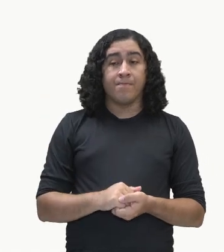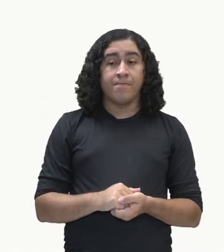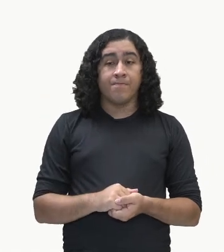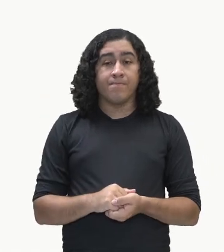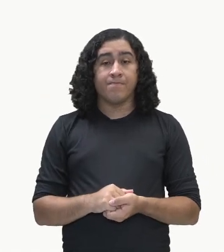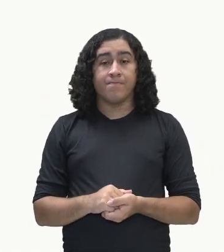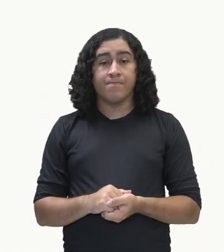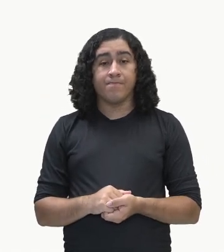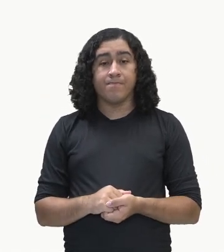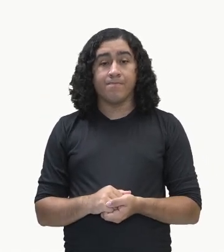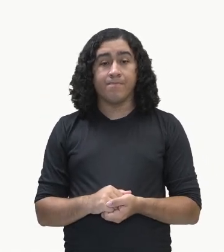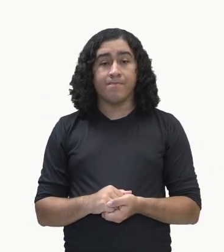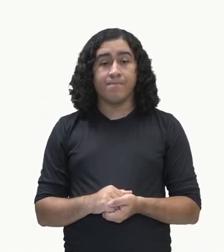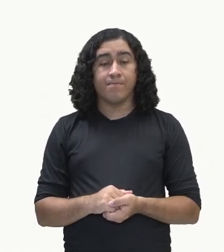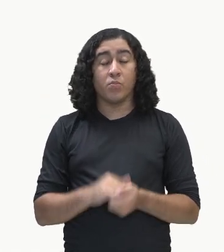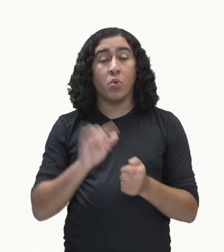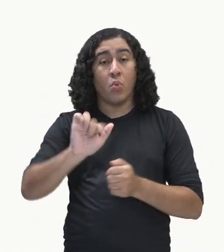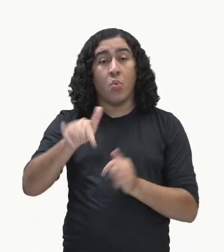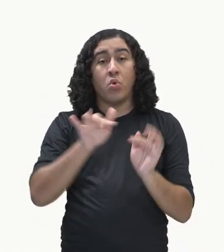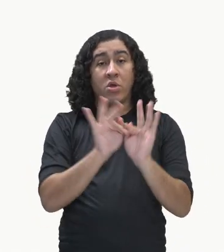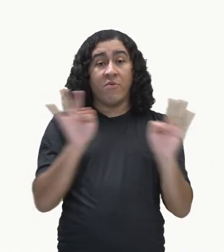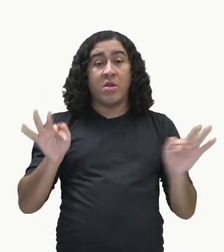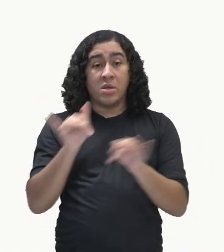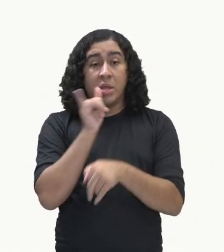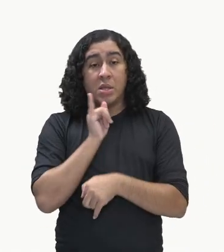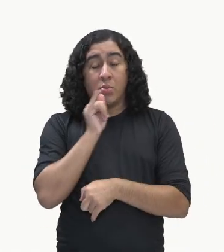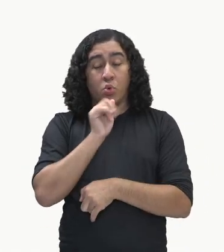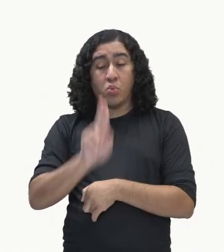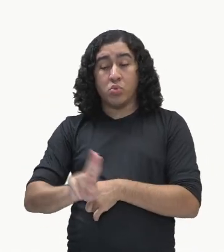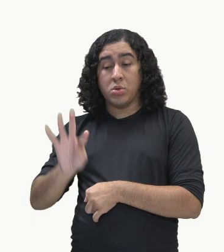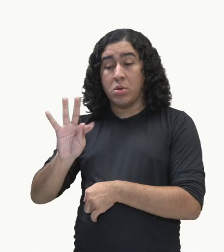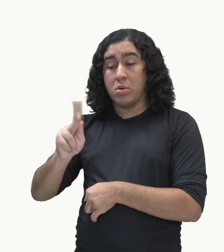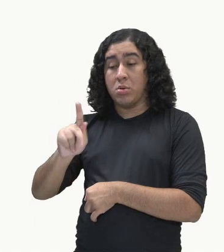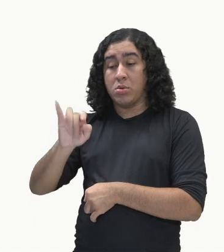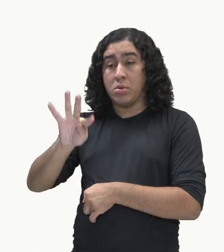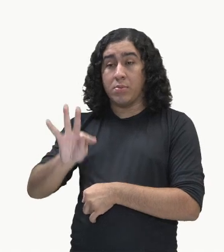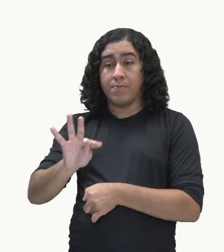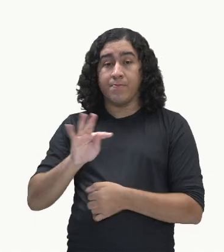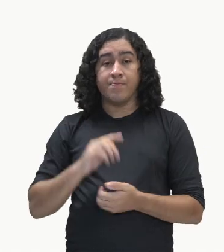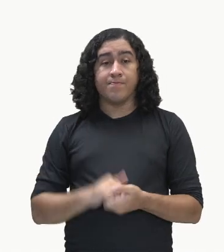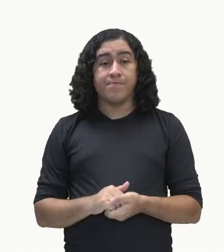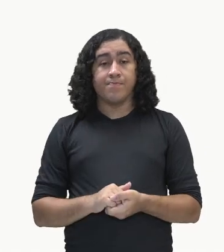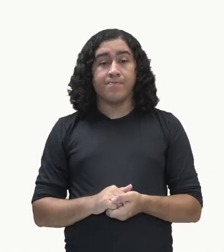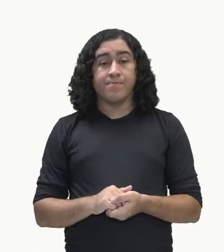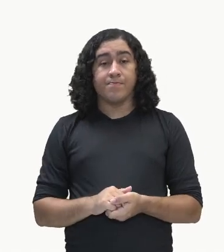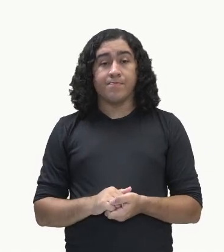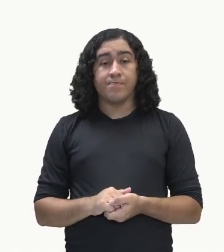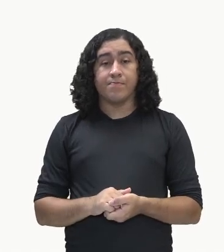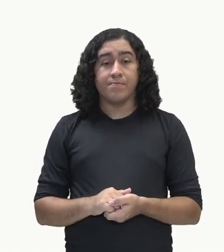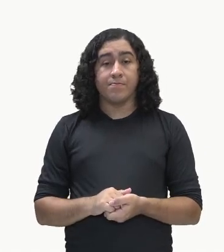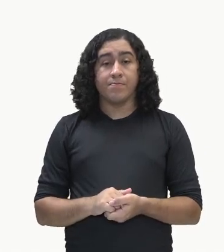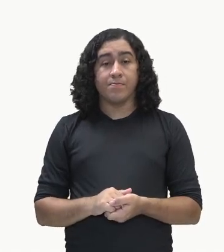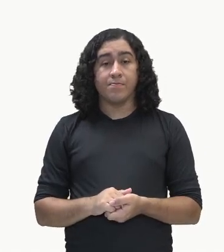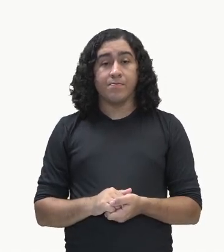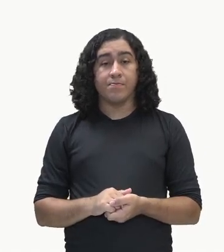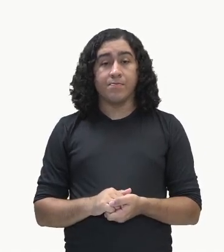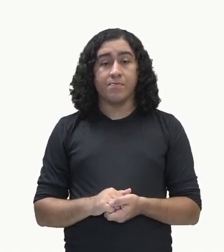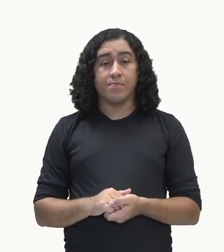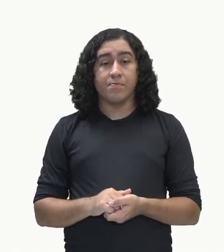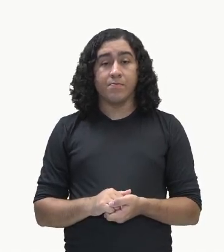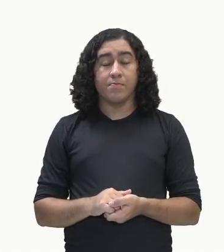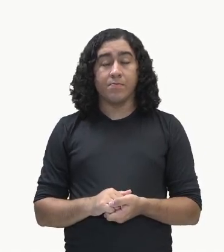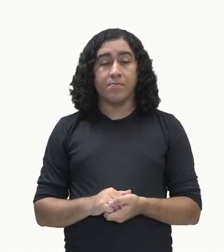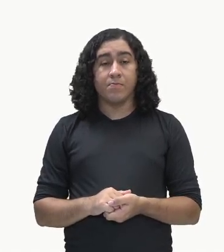cultures. Outro exemplo, utilizando o that. That dance form is a